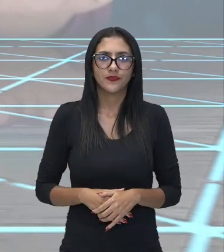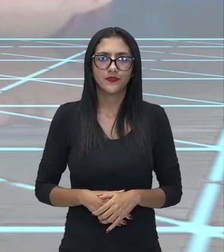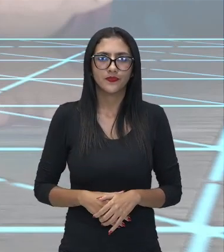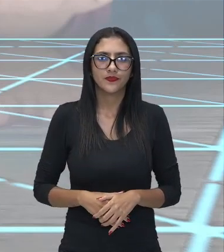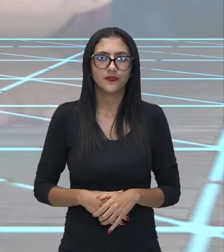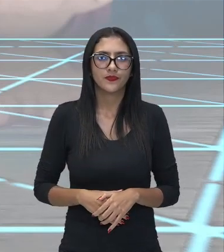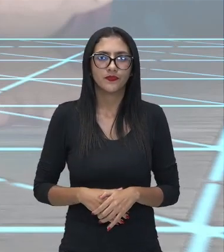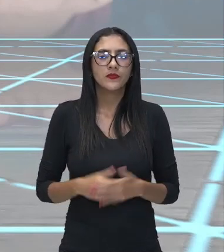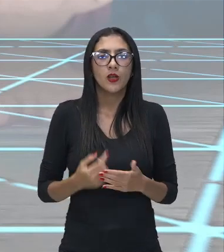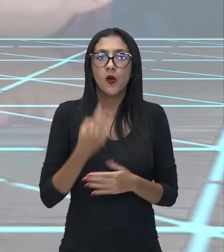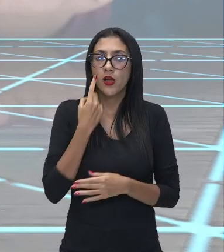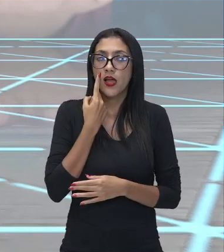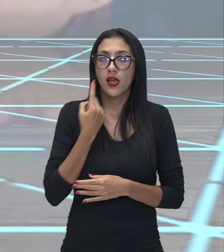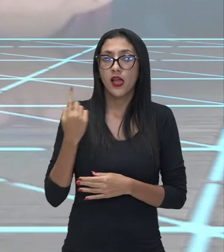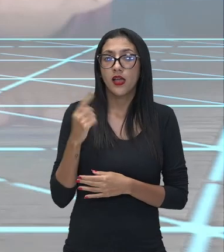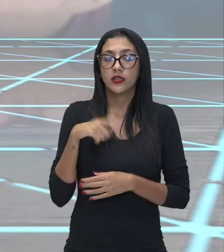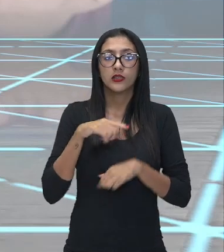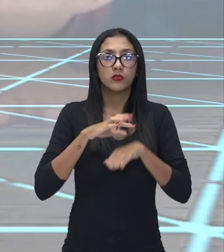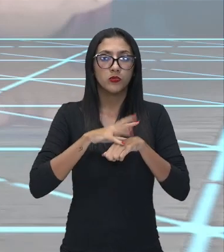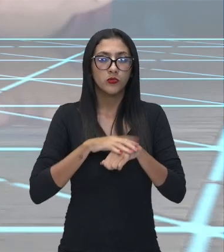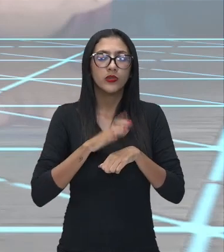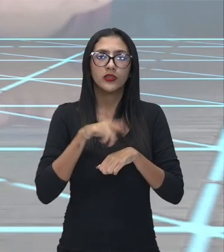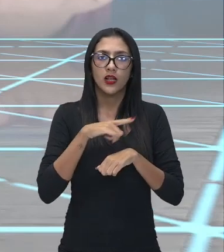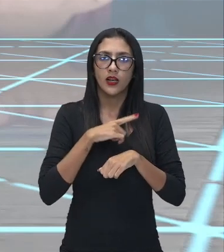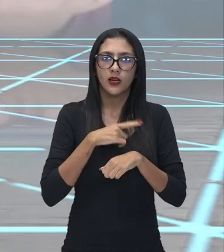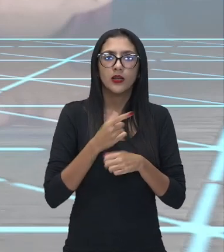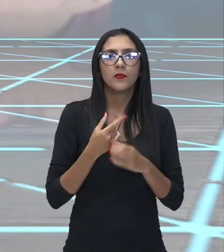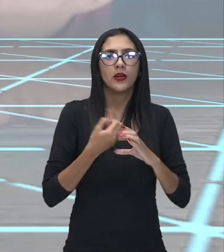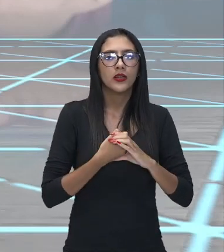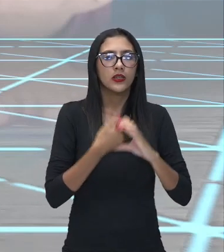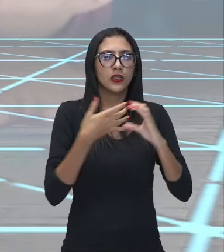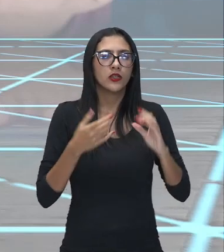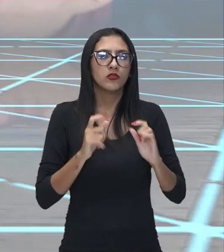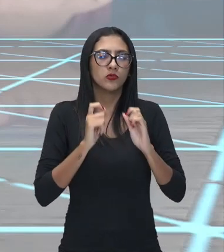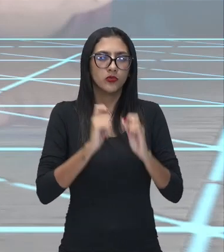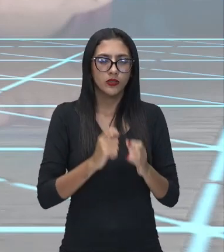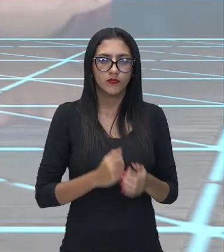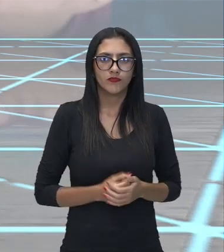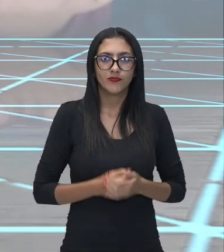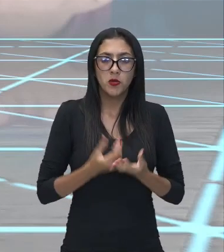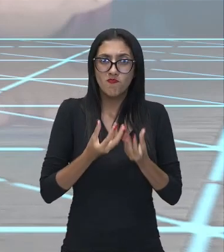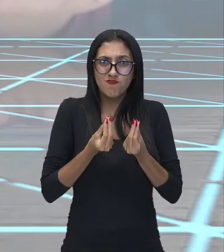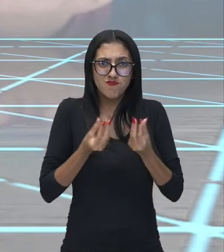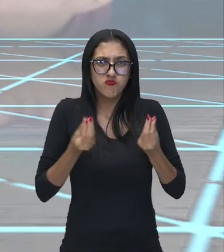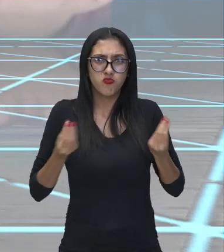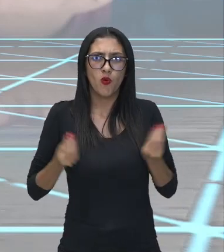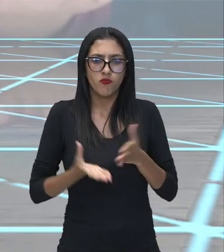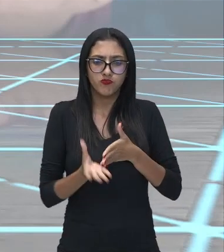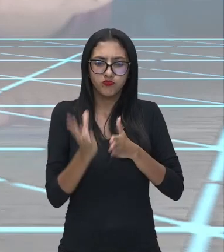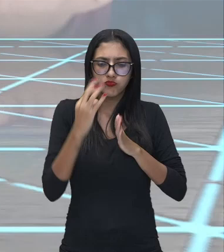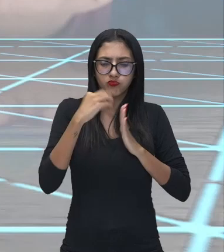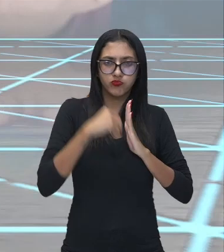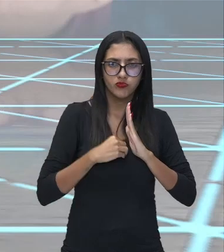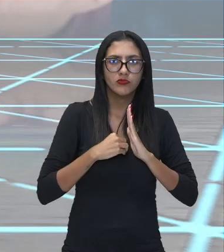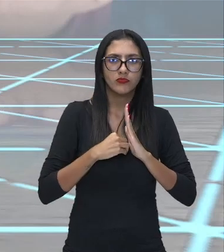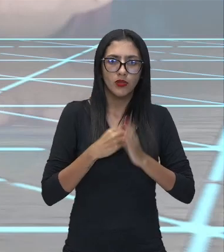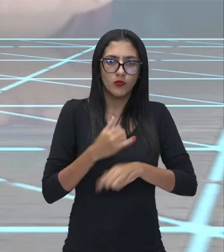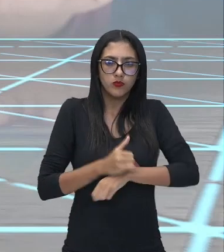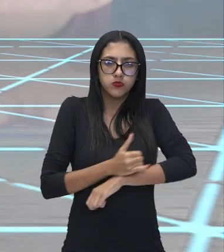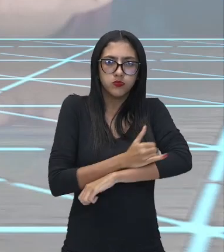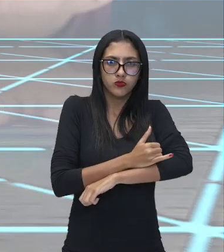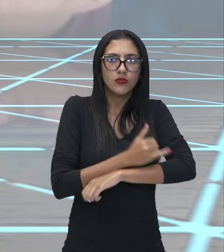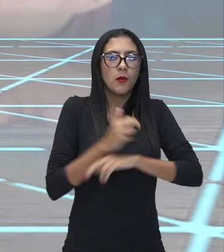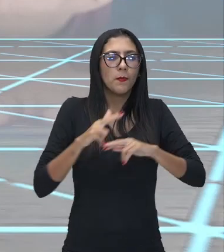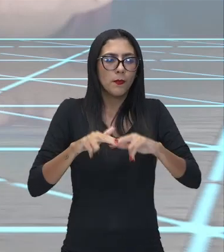A obesidade ela é uma doença crônica caracterizada pelo acúmulo excessivo de gordura no nosso corpo, sendo então um fator